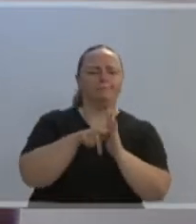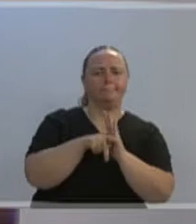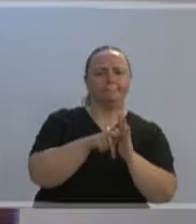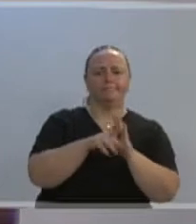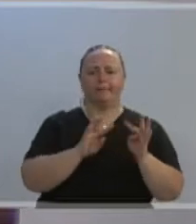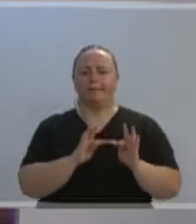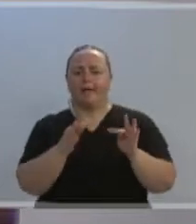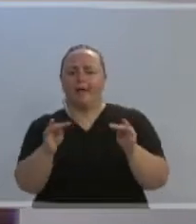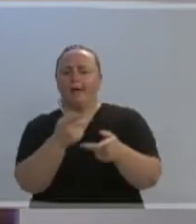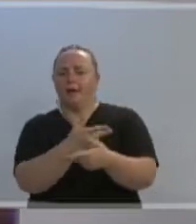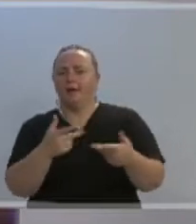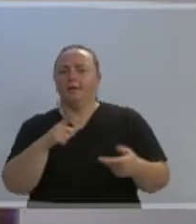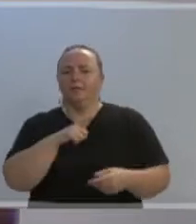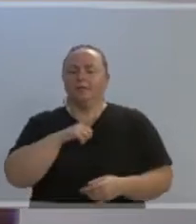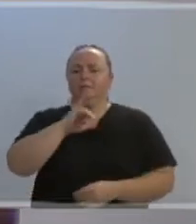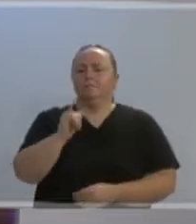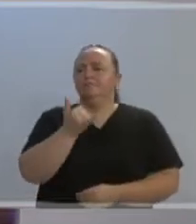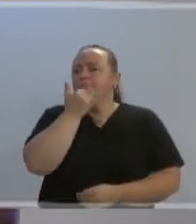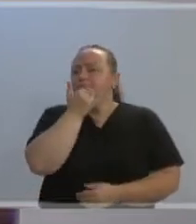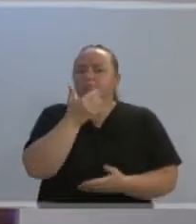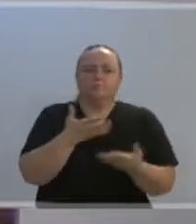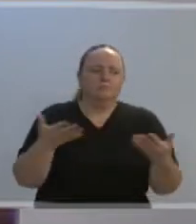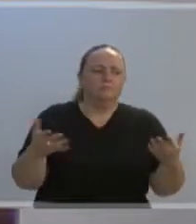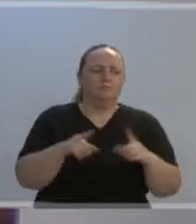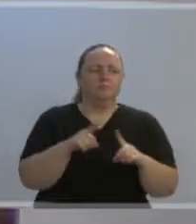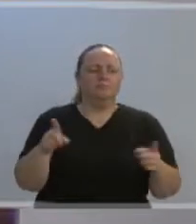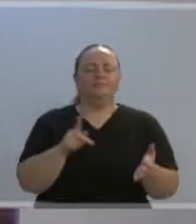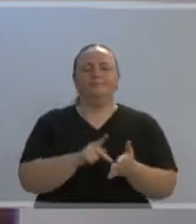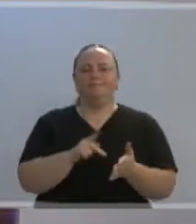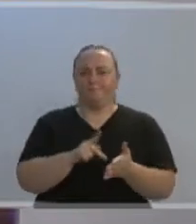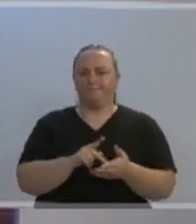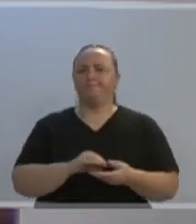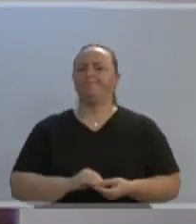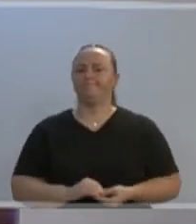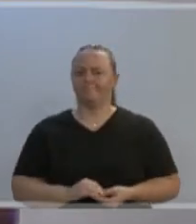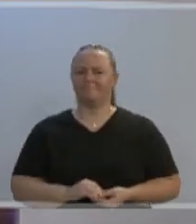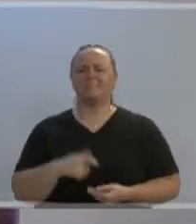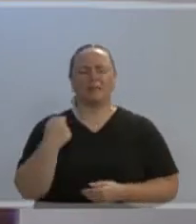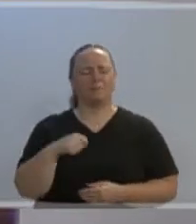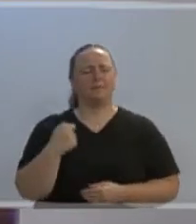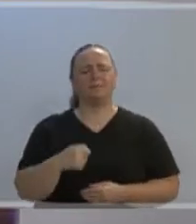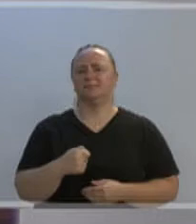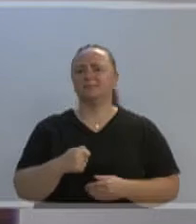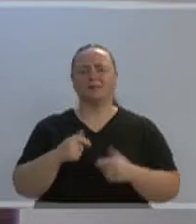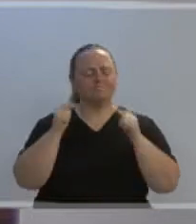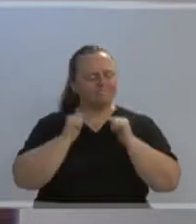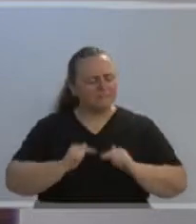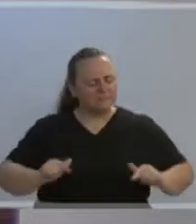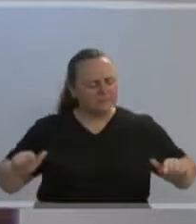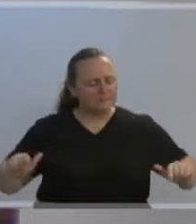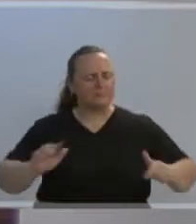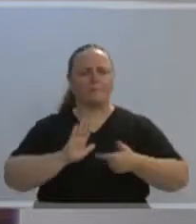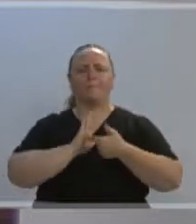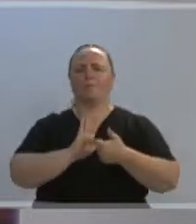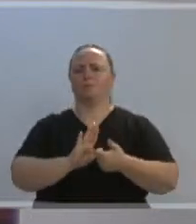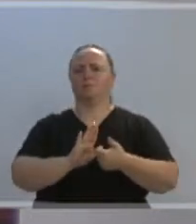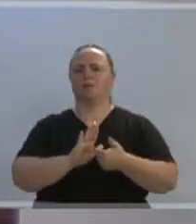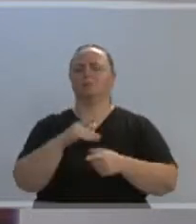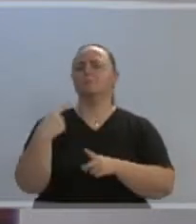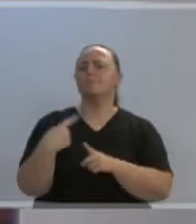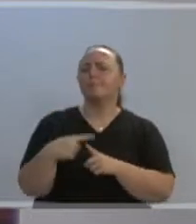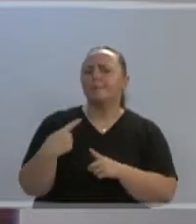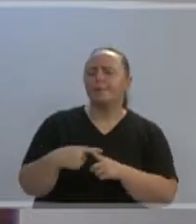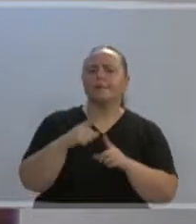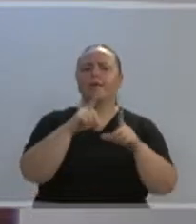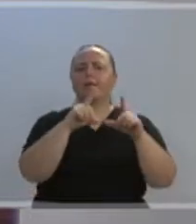justificativa administrativa, mas eu acho que essas questões têm que ser colocadas com muita transparência, explicando para a população o porquê, o